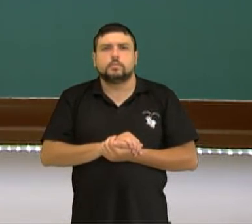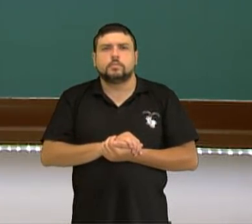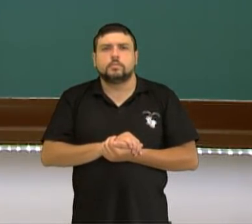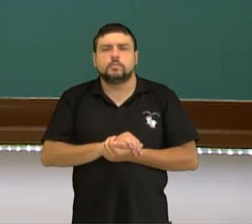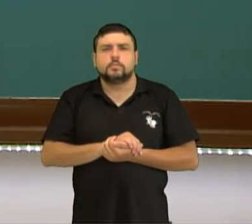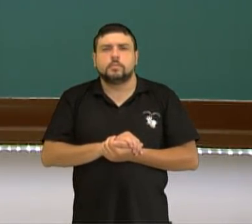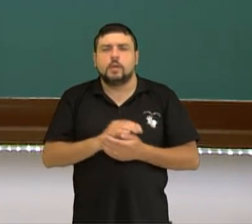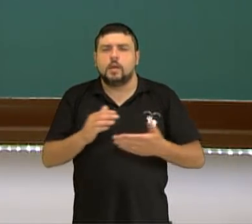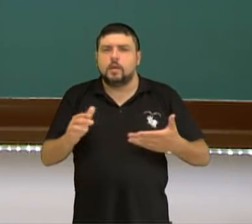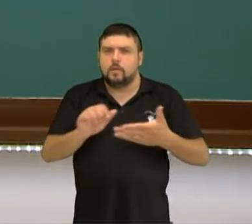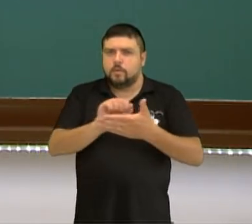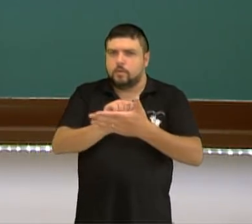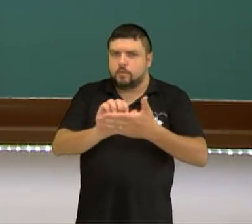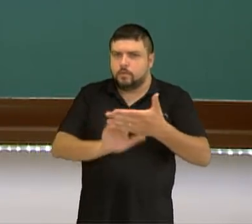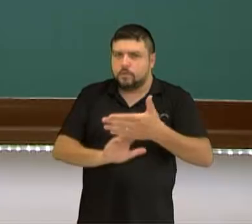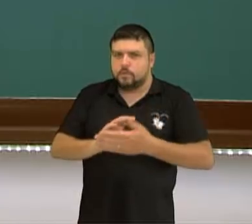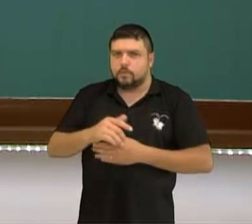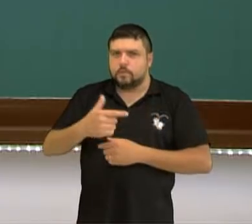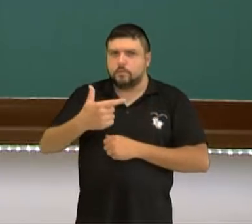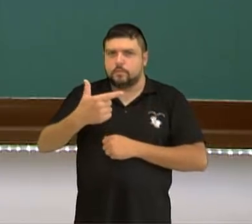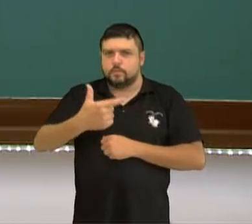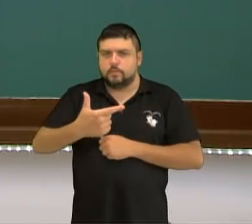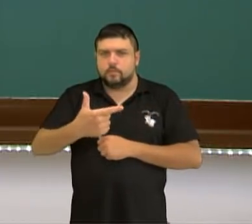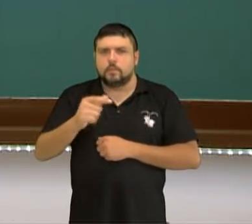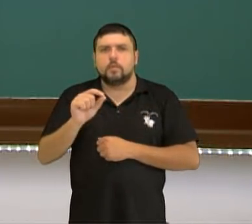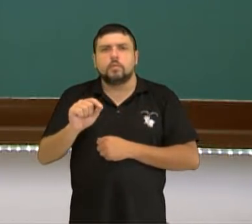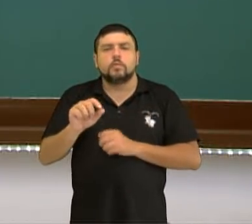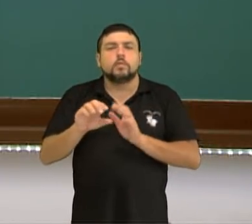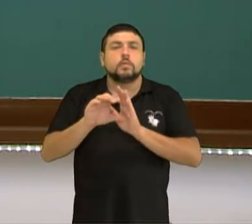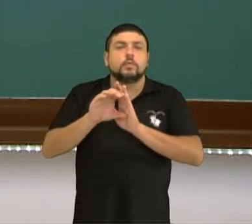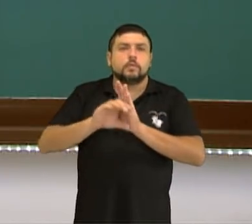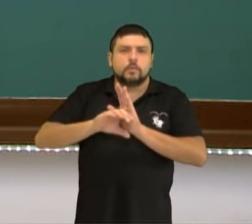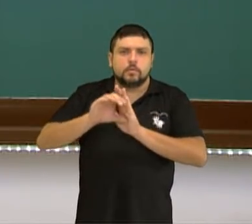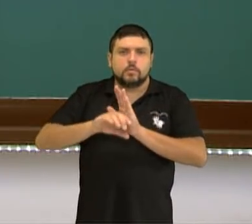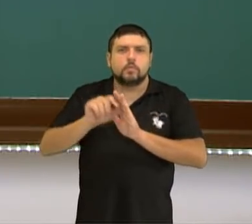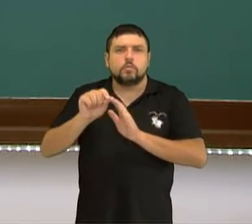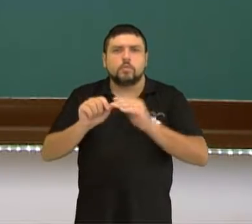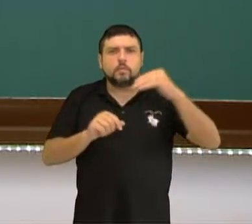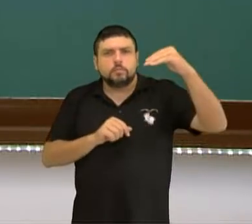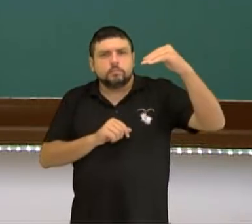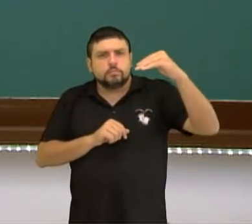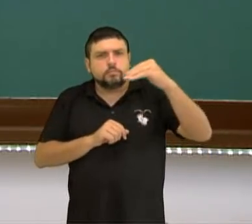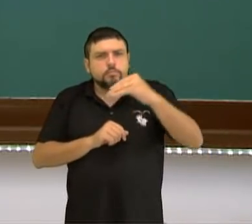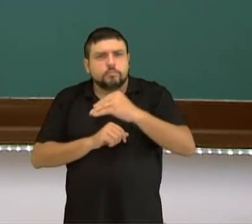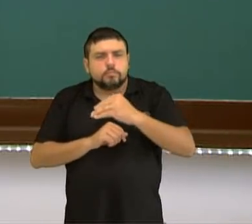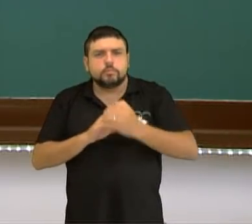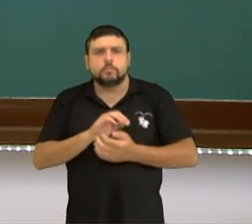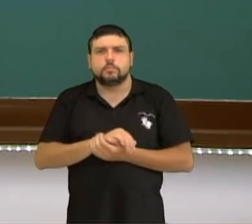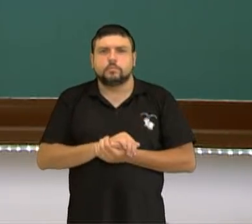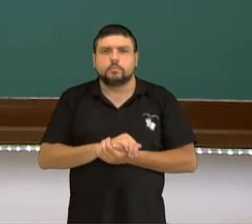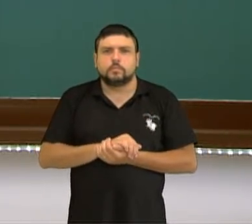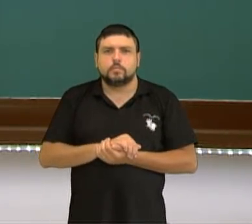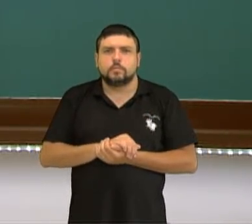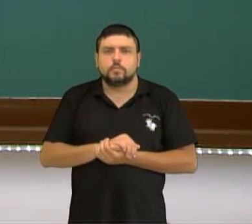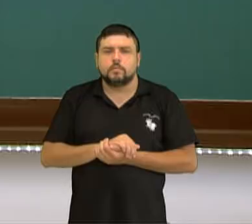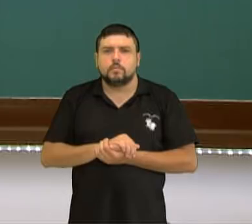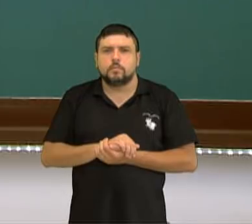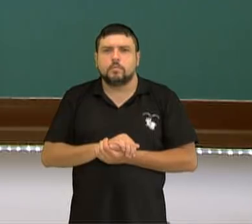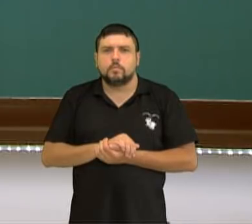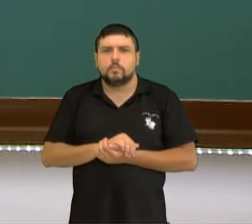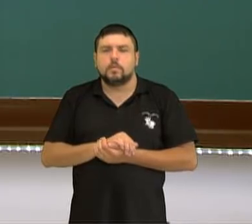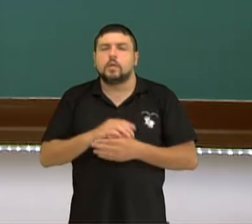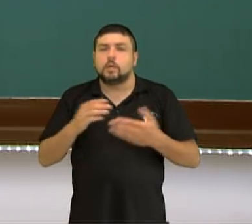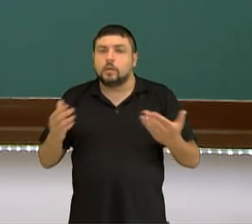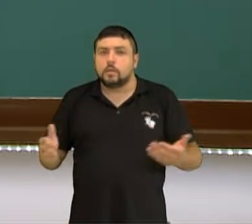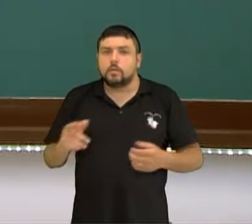No exercício 2, vamos trabalhar com esse conceito aí de descida. Um reservatório contendo 500 litros